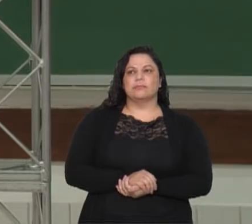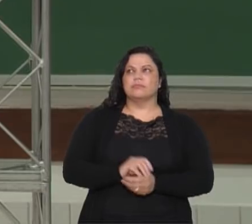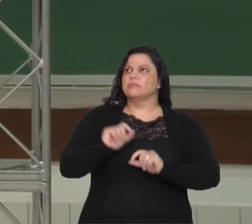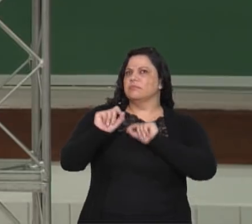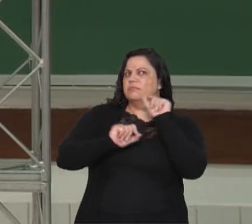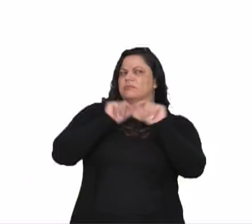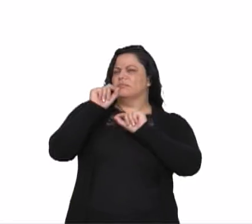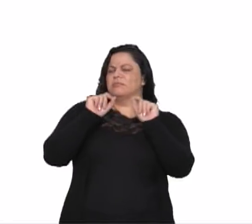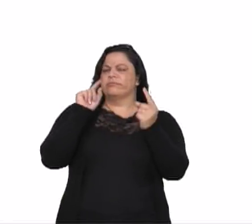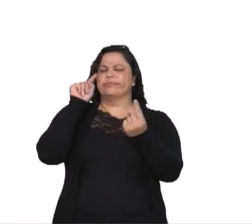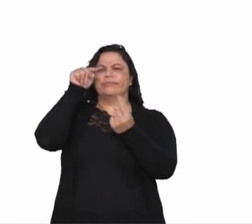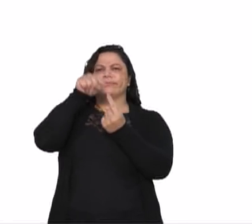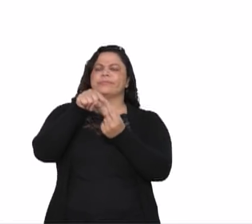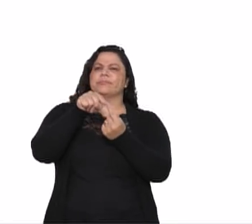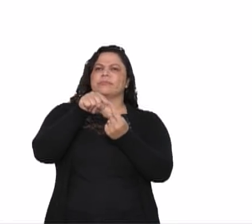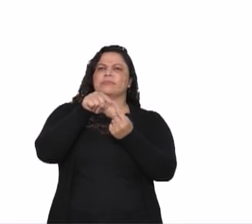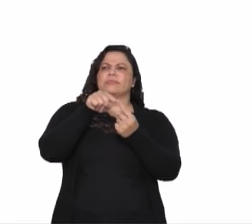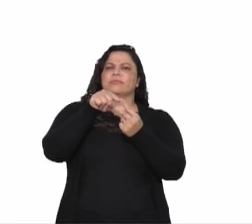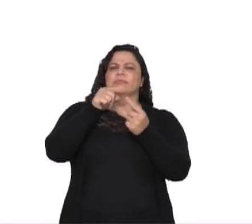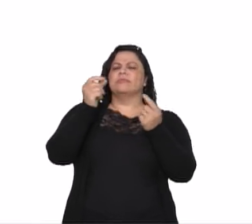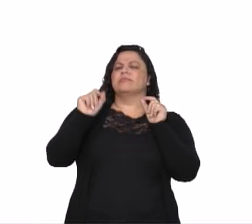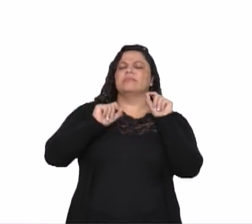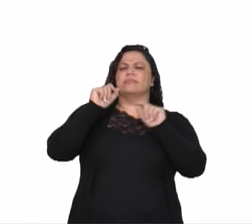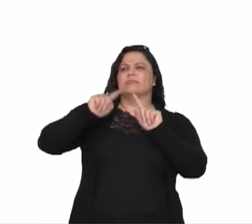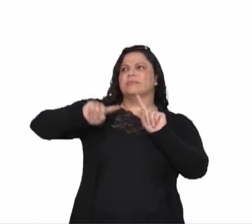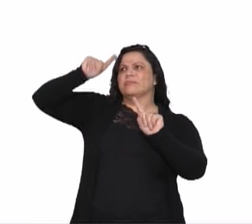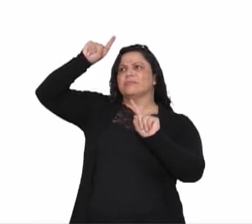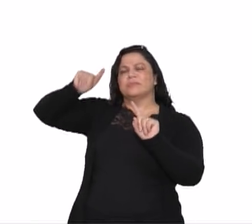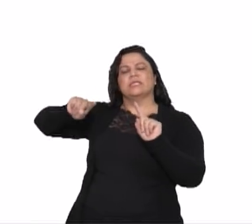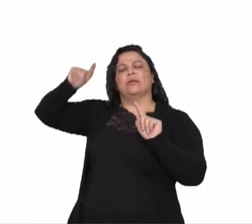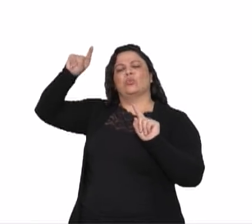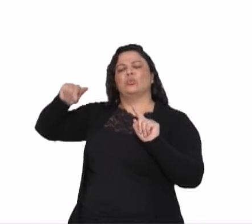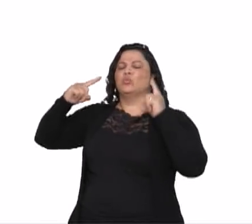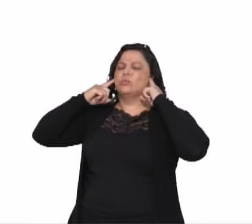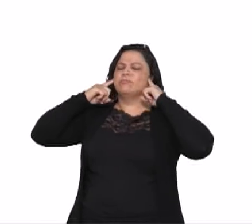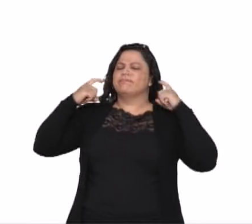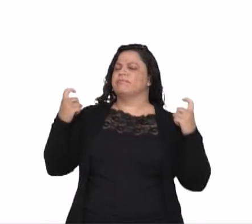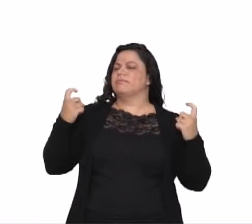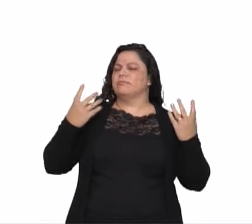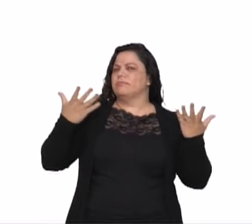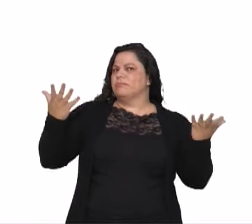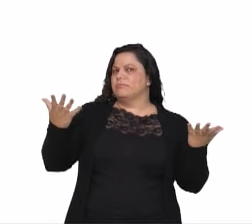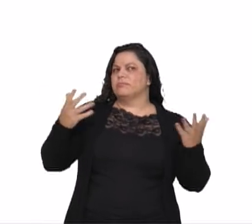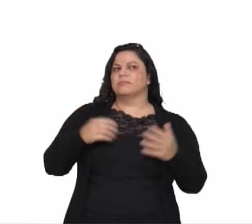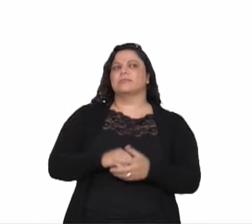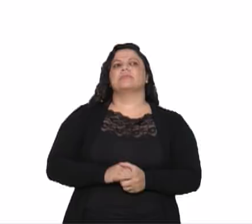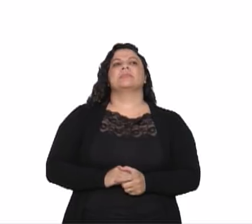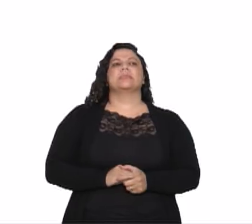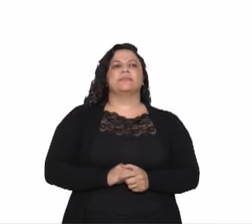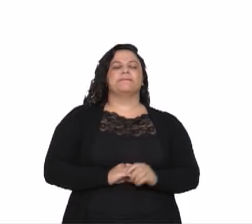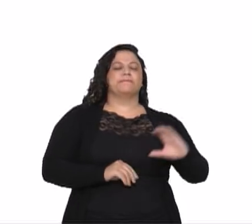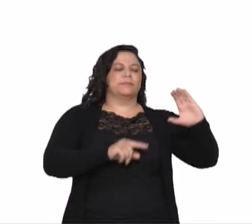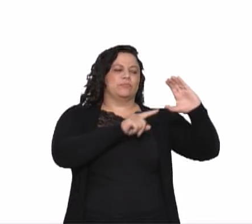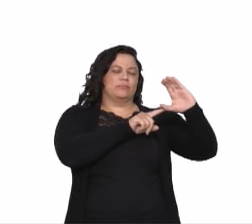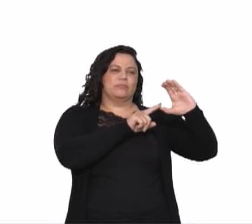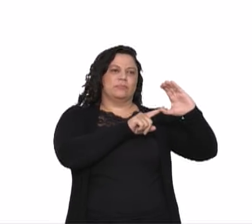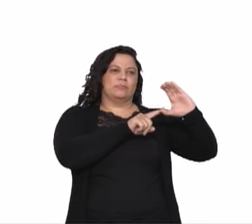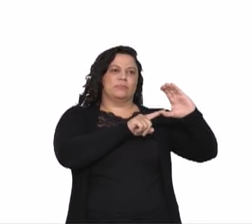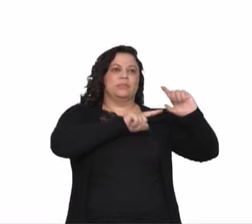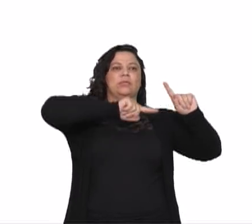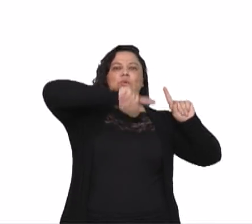que determina a altura de um som? Vamos ver qual que é a correta. A alternativa correta é a C.